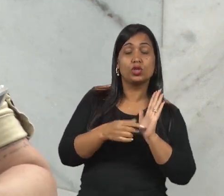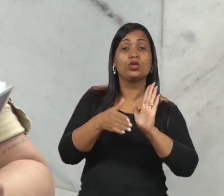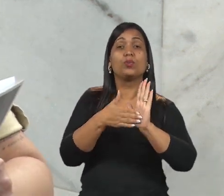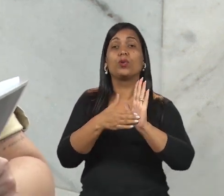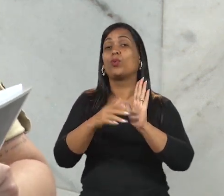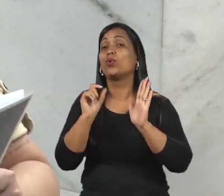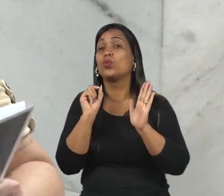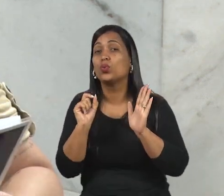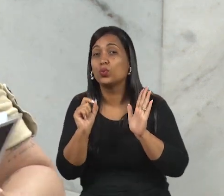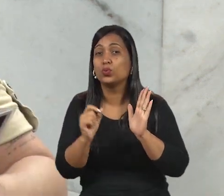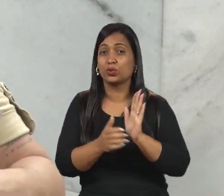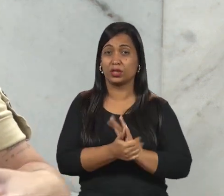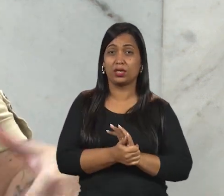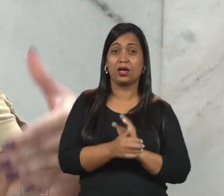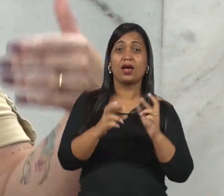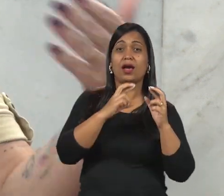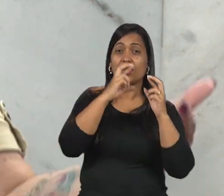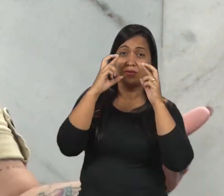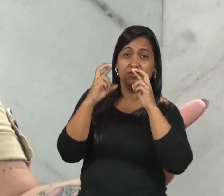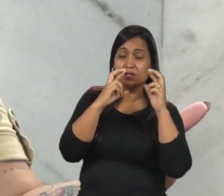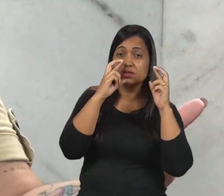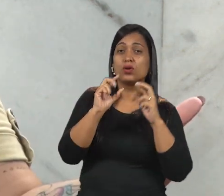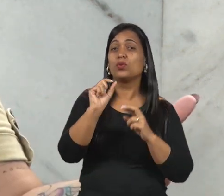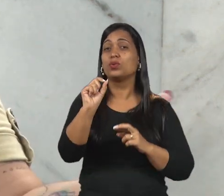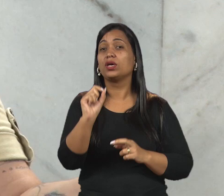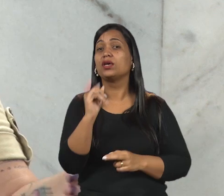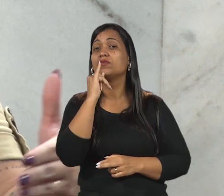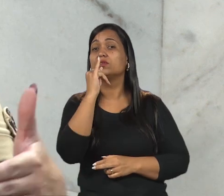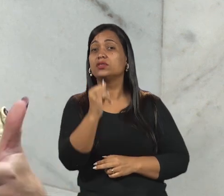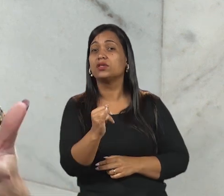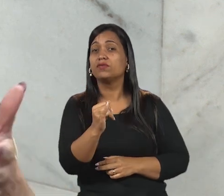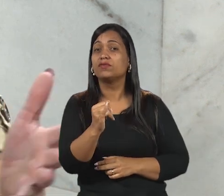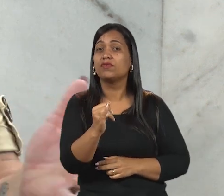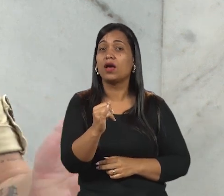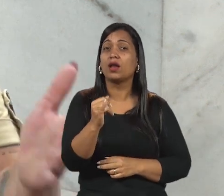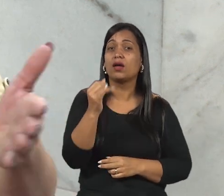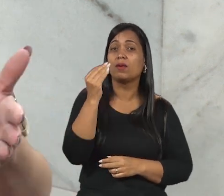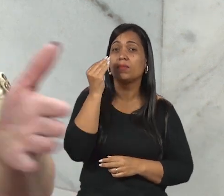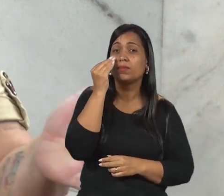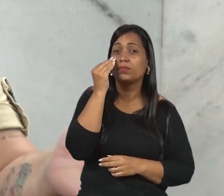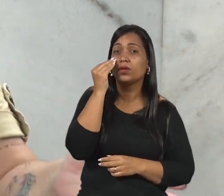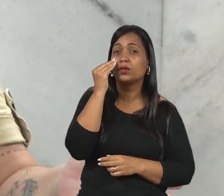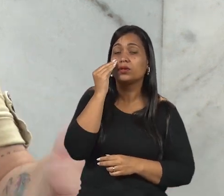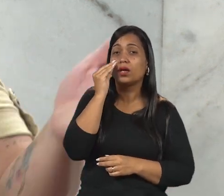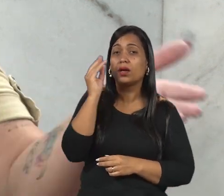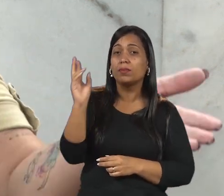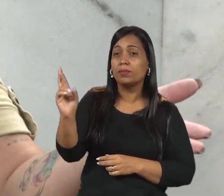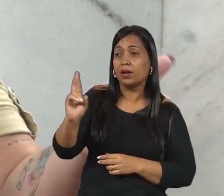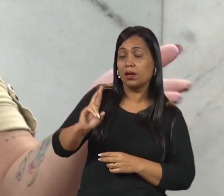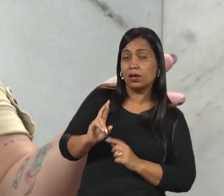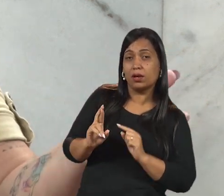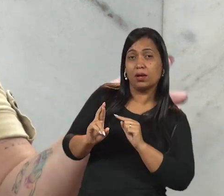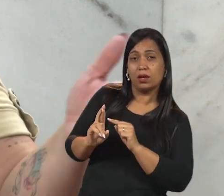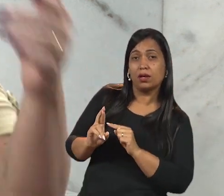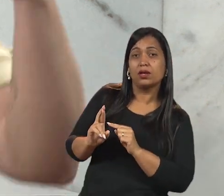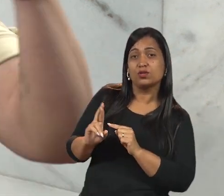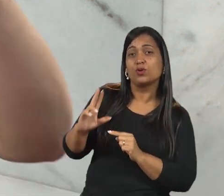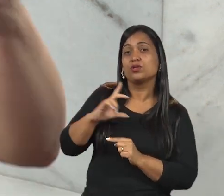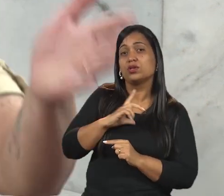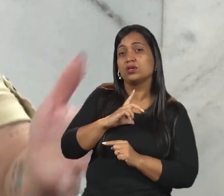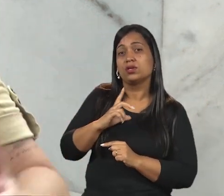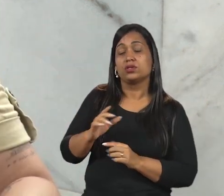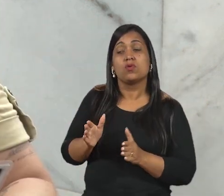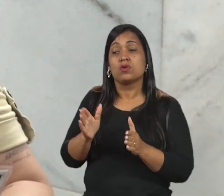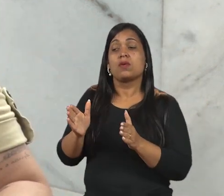propõe, a questão da fiscalização, o que você traz para tentar solucionar, né? Um caminho, você disse, né? Um